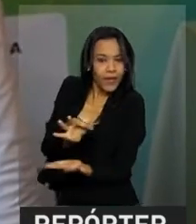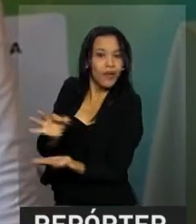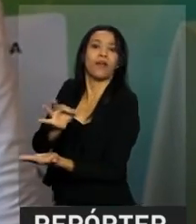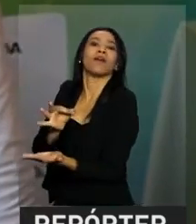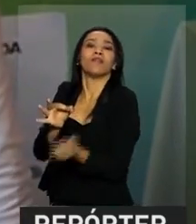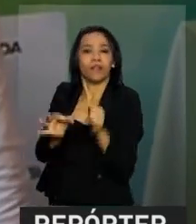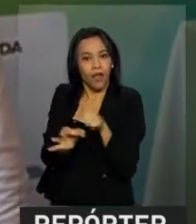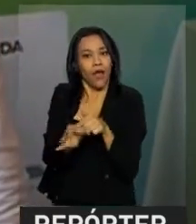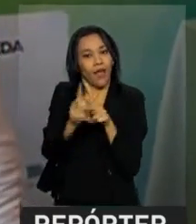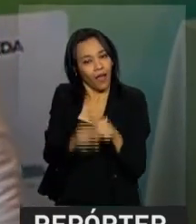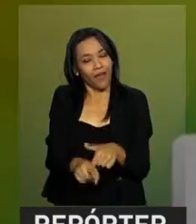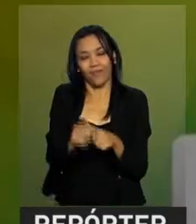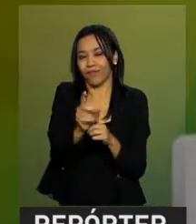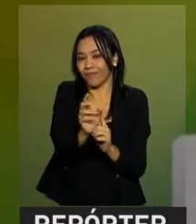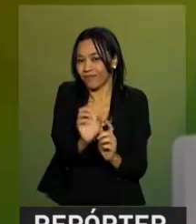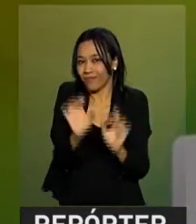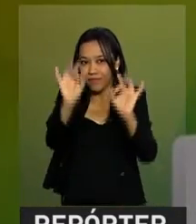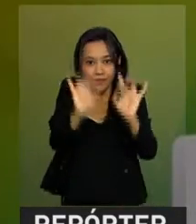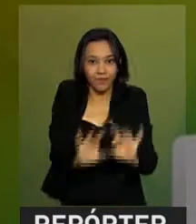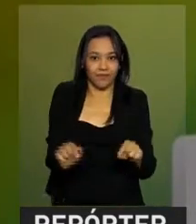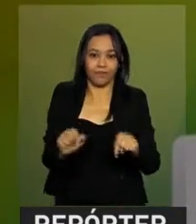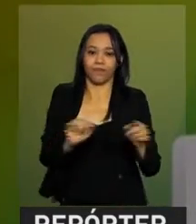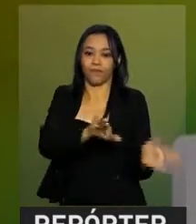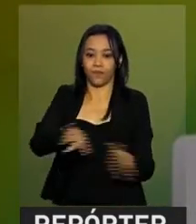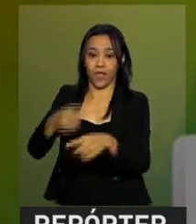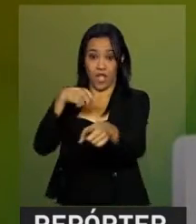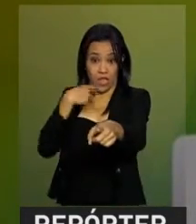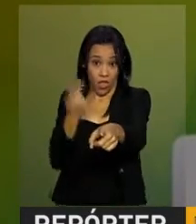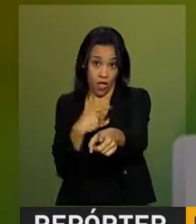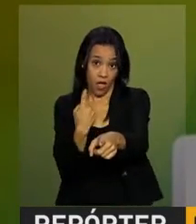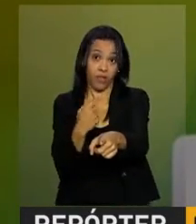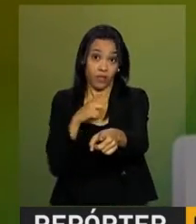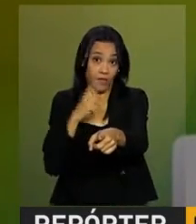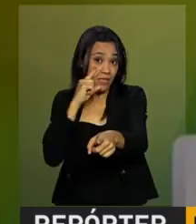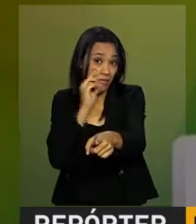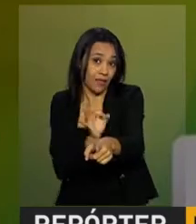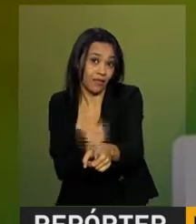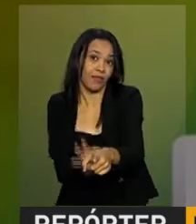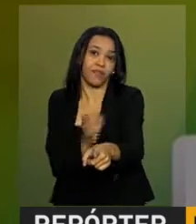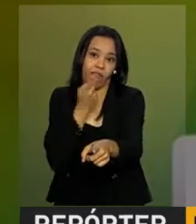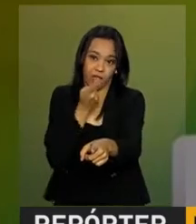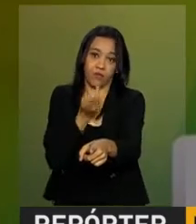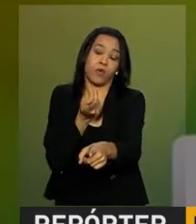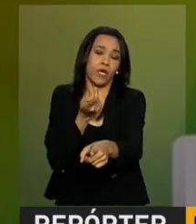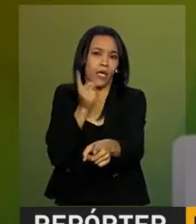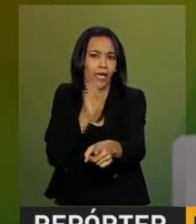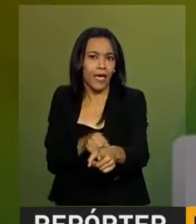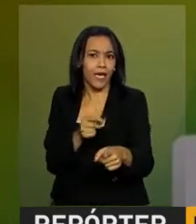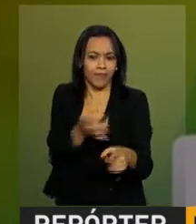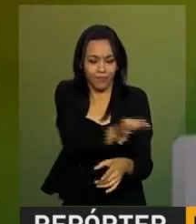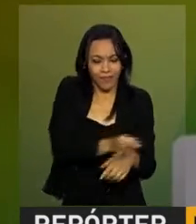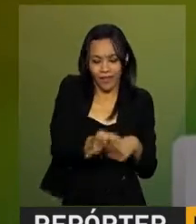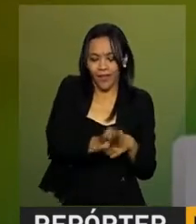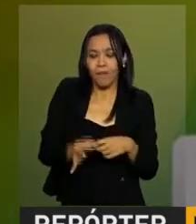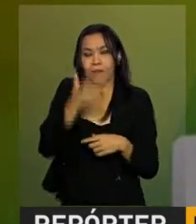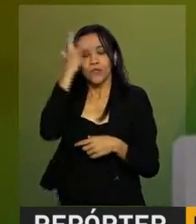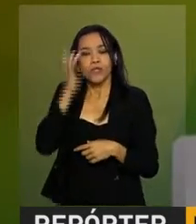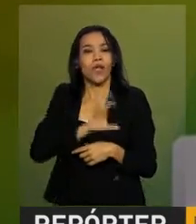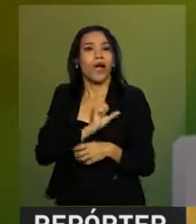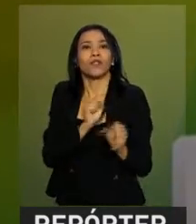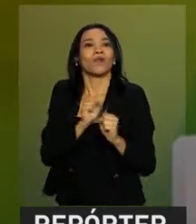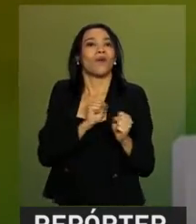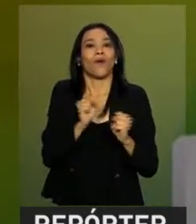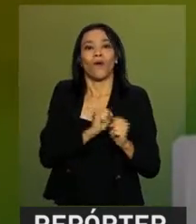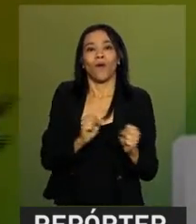realmente exclusivos a gente tem certeza que é um grande objeto de de coleccionismo e